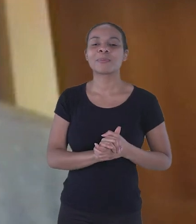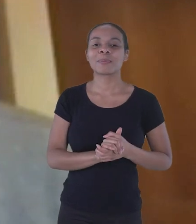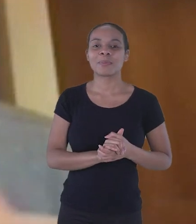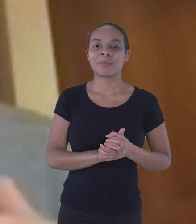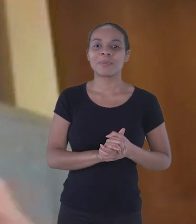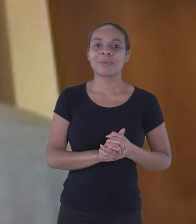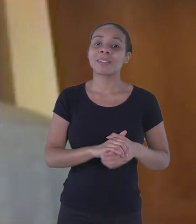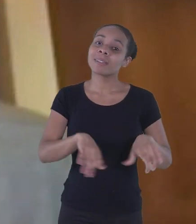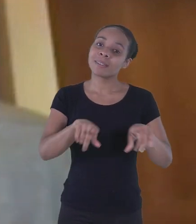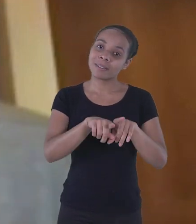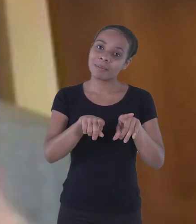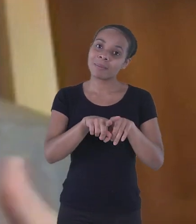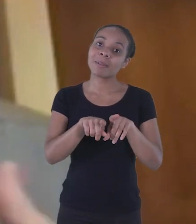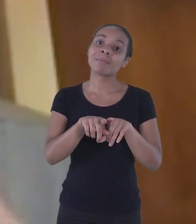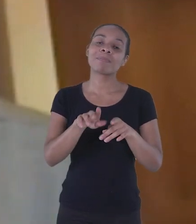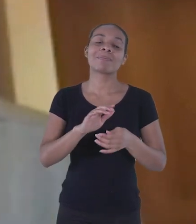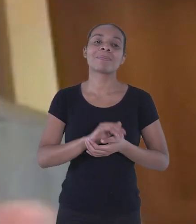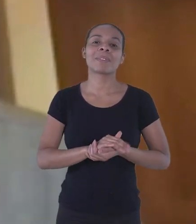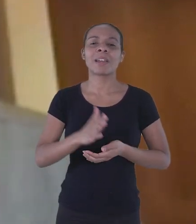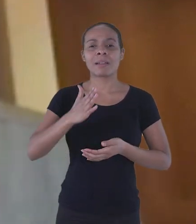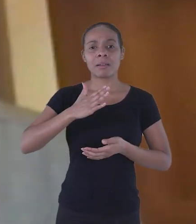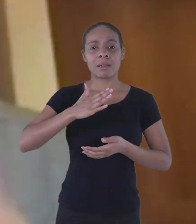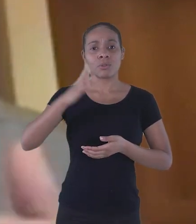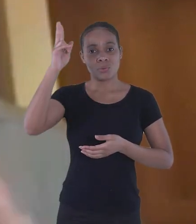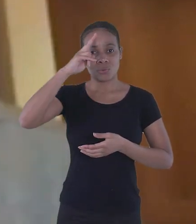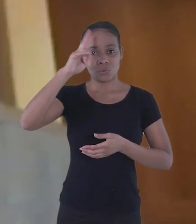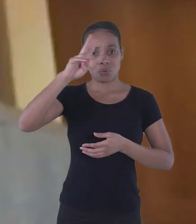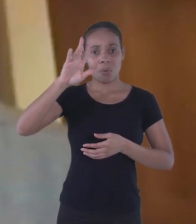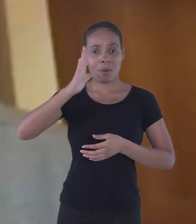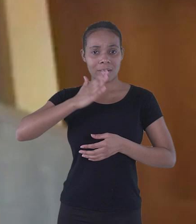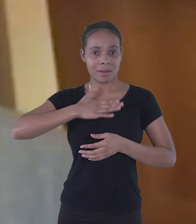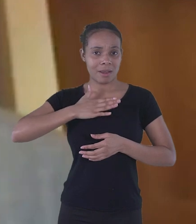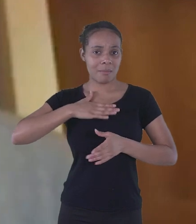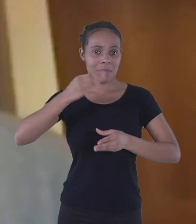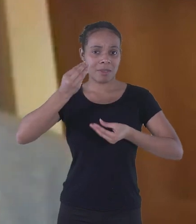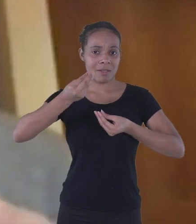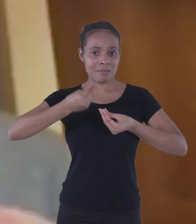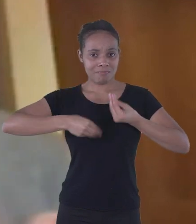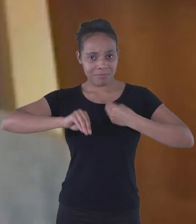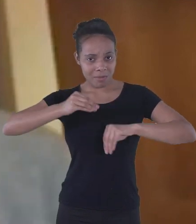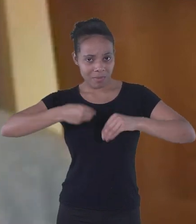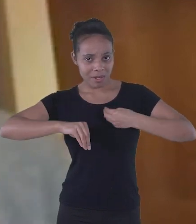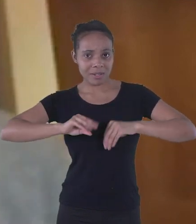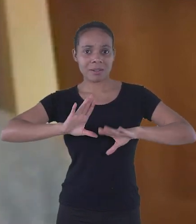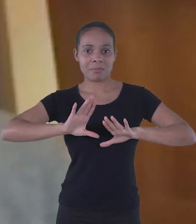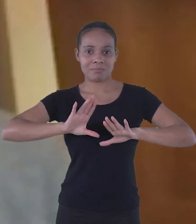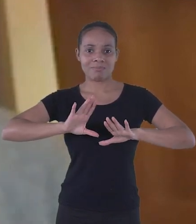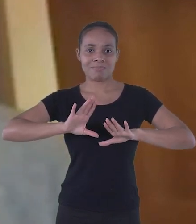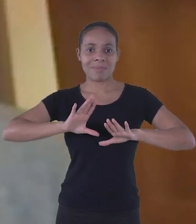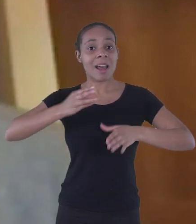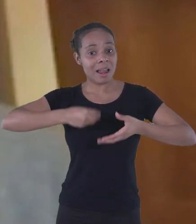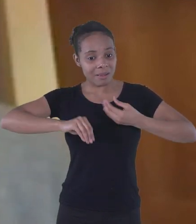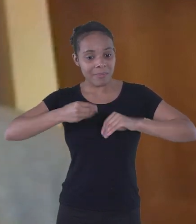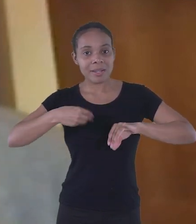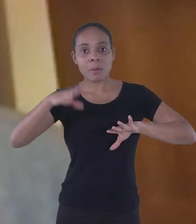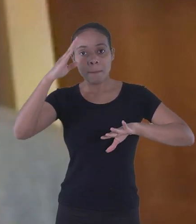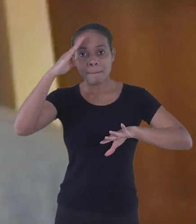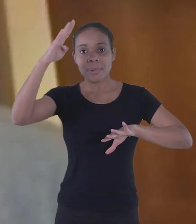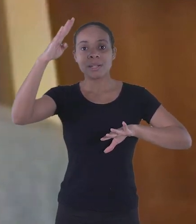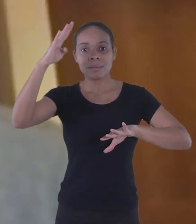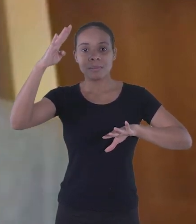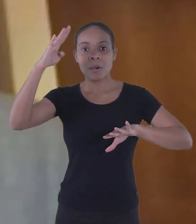e basicamente da minha depressão, que serve como fio condutor para contar essas histórias. Eu não acho que